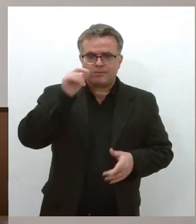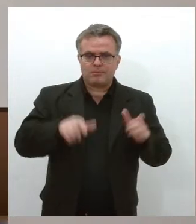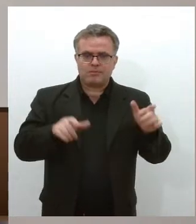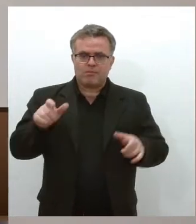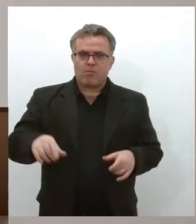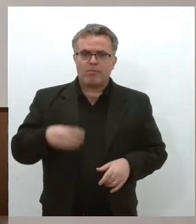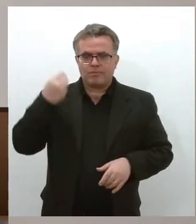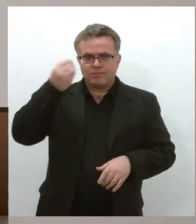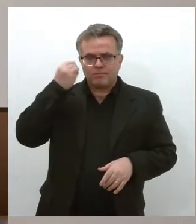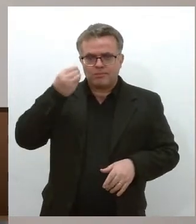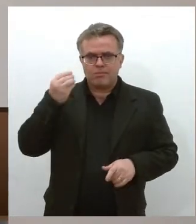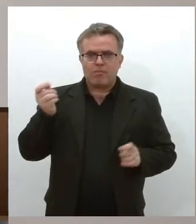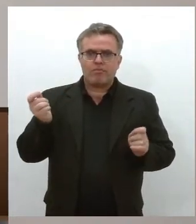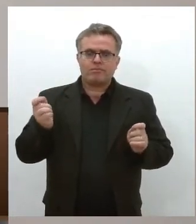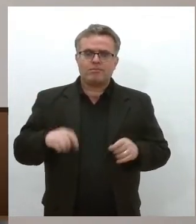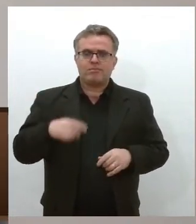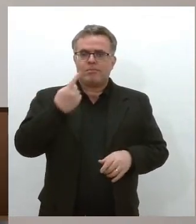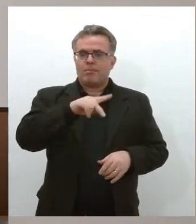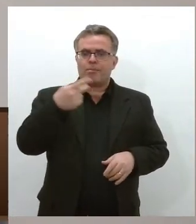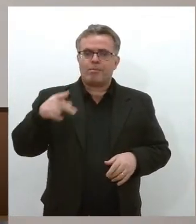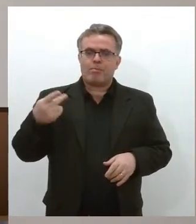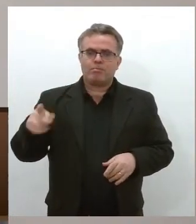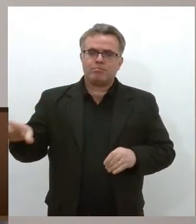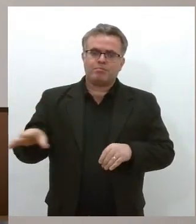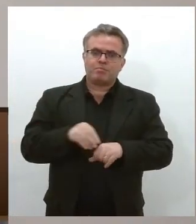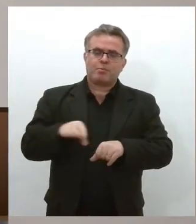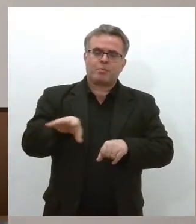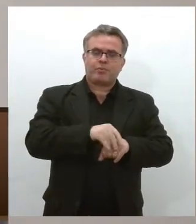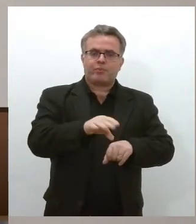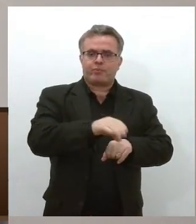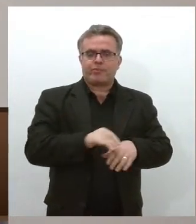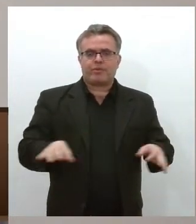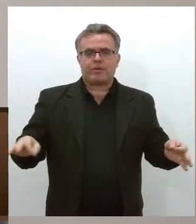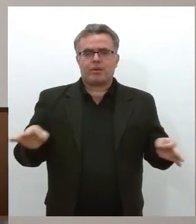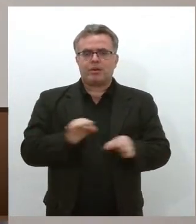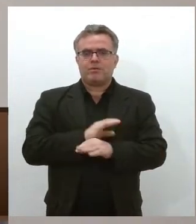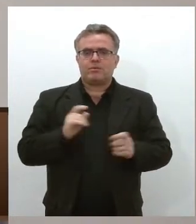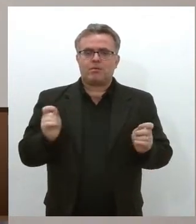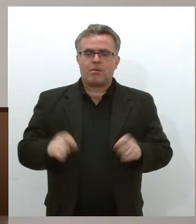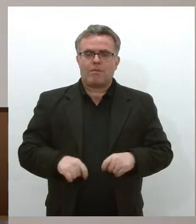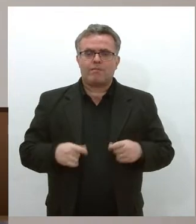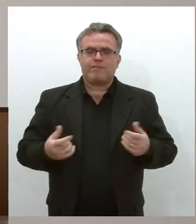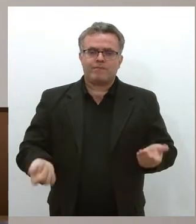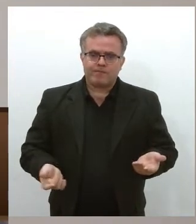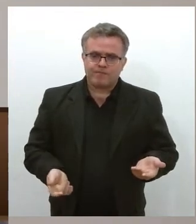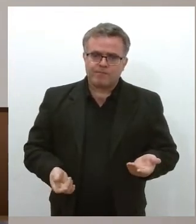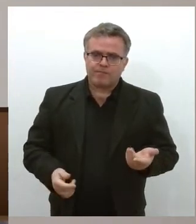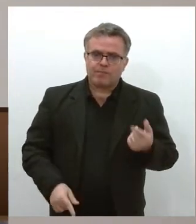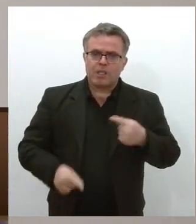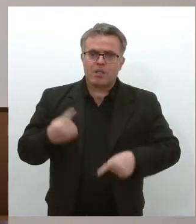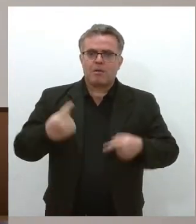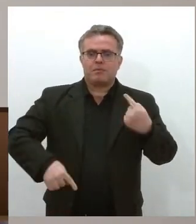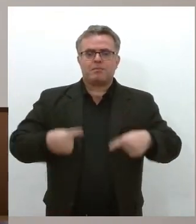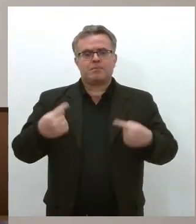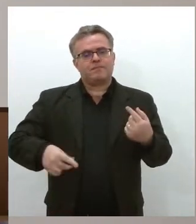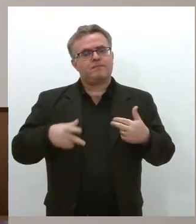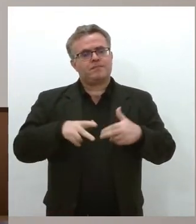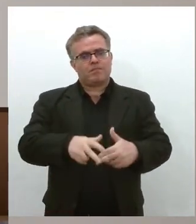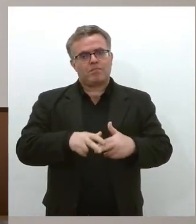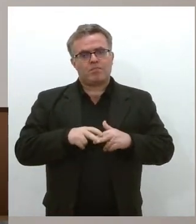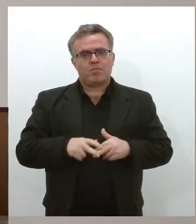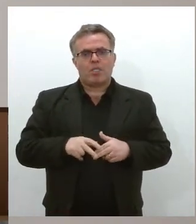a vivência delas, o conhecimento prático e teórico para as mesas de discussão. E por mais que o homem tenha